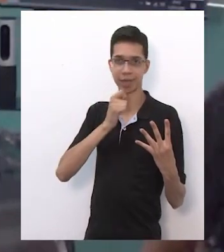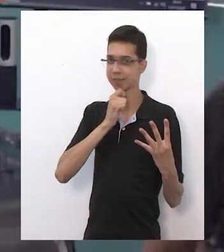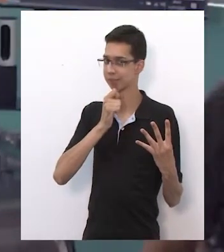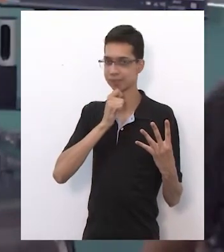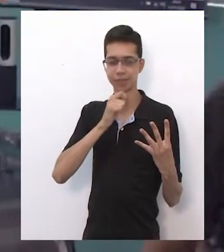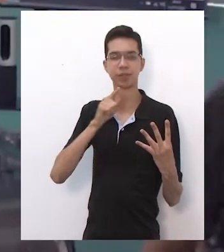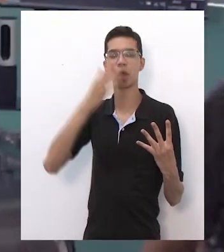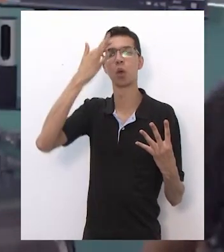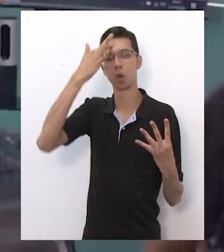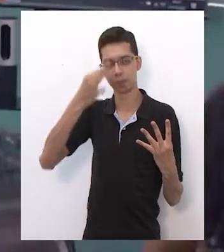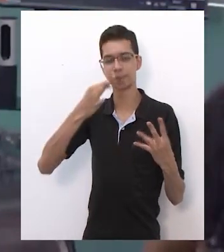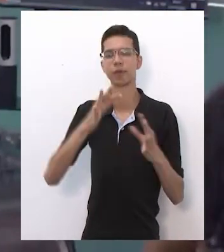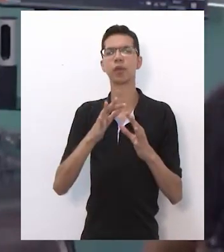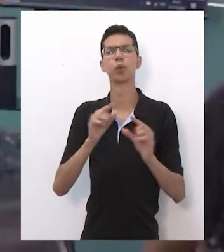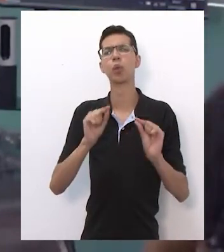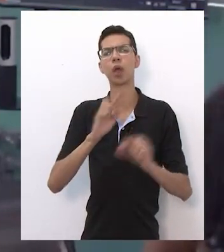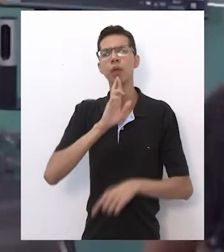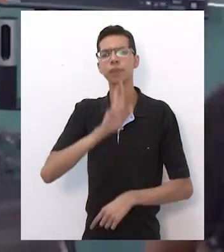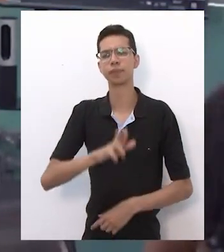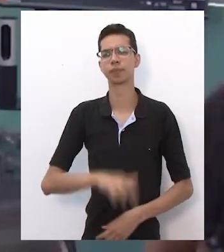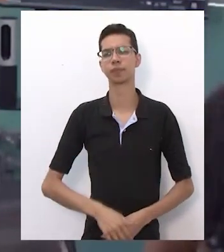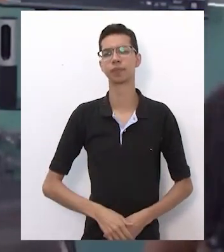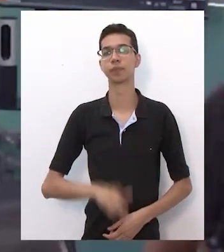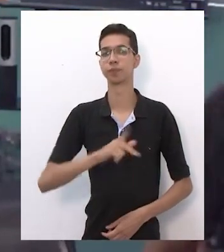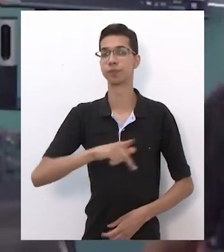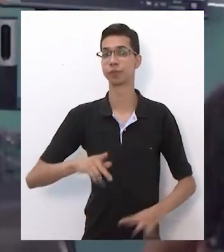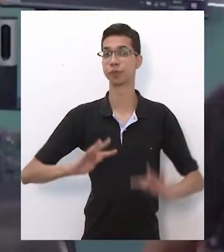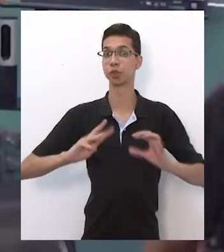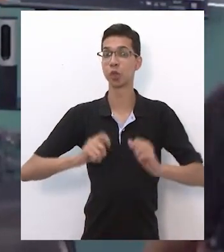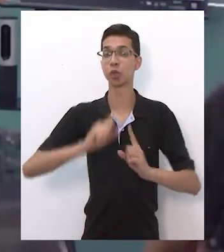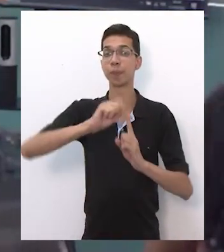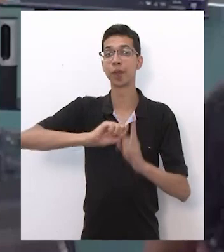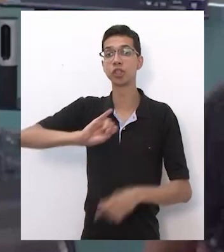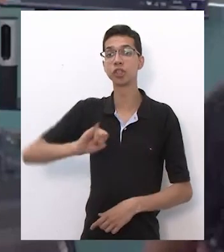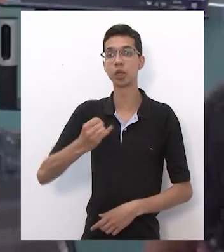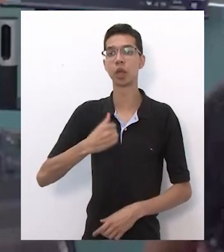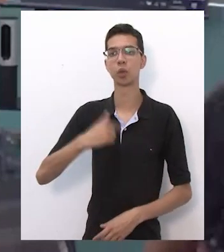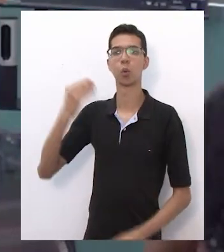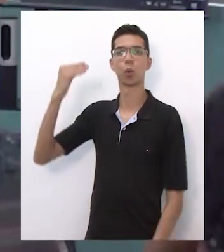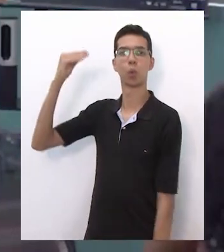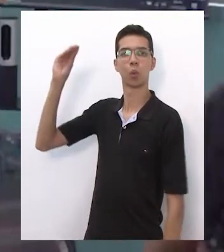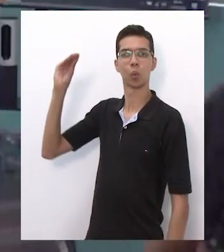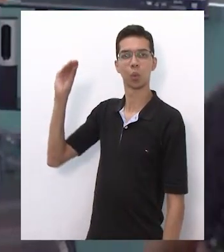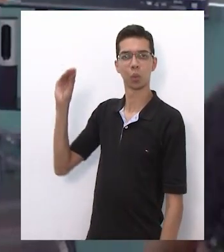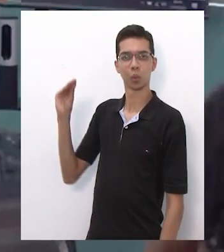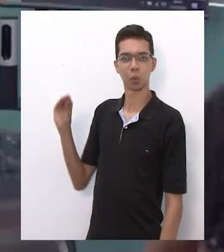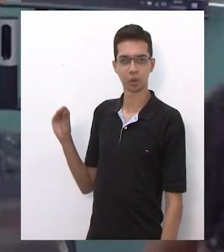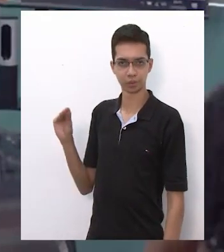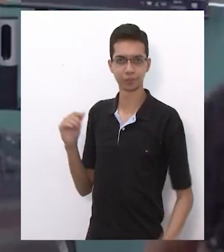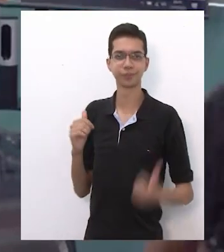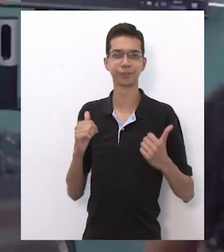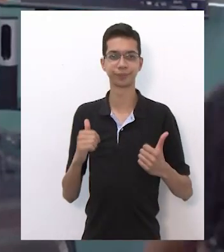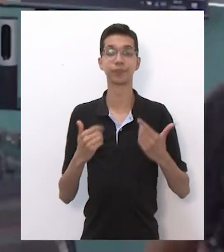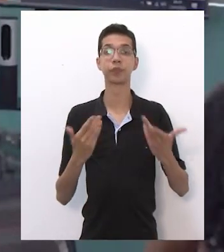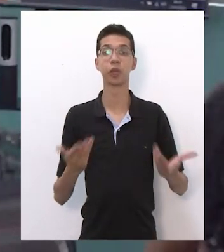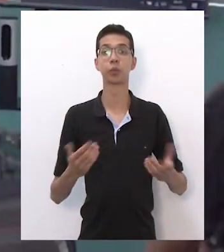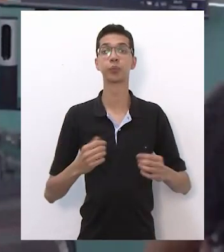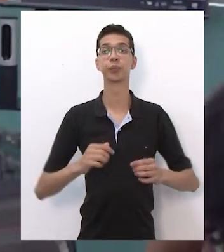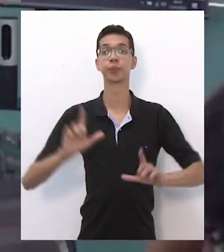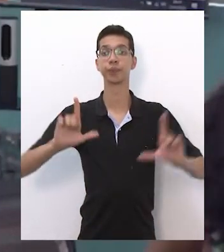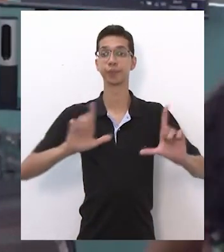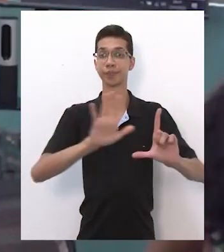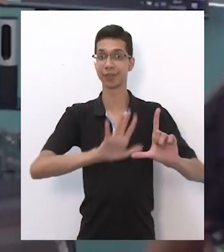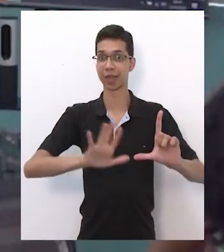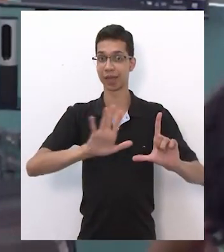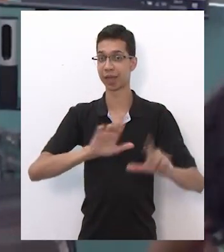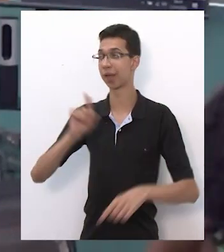são essas. Todos os professores que passam aqui em janeiro. Então, eu vou jogando tudo para cá, tá? Então, essa é uma outra tela do Padlet